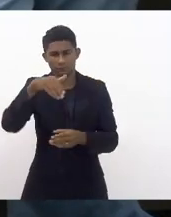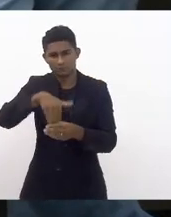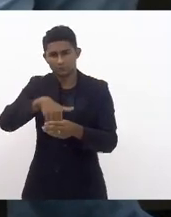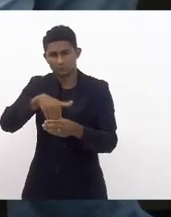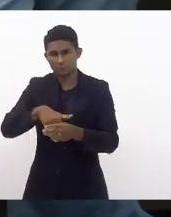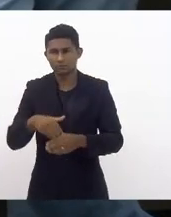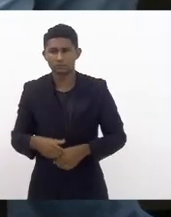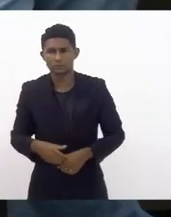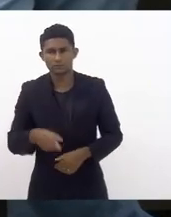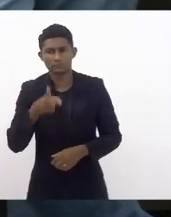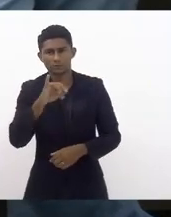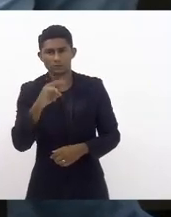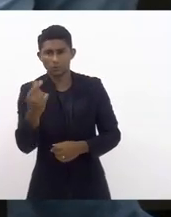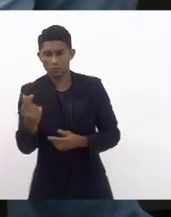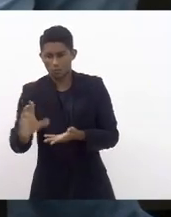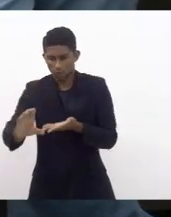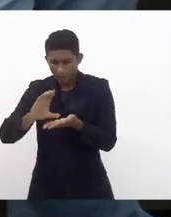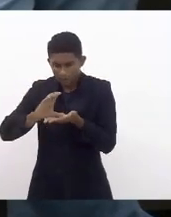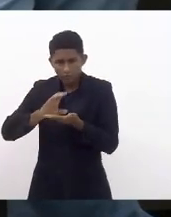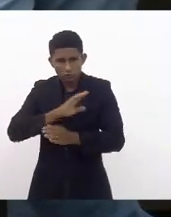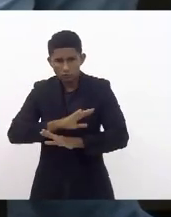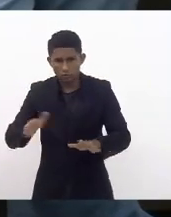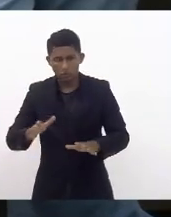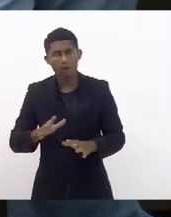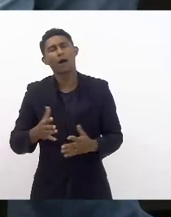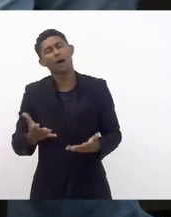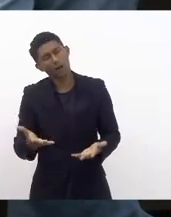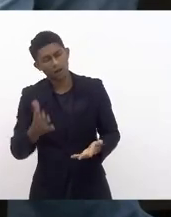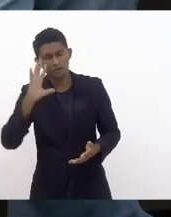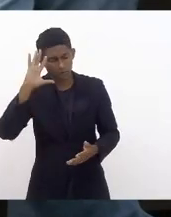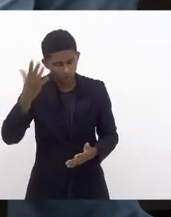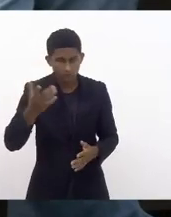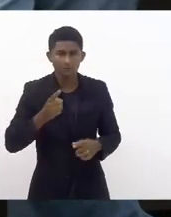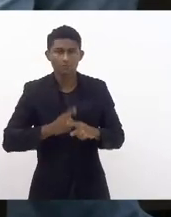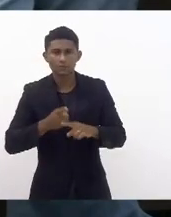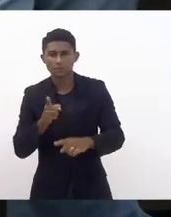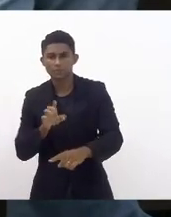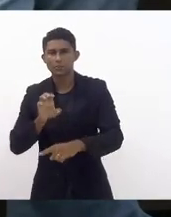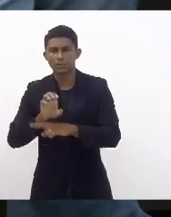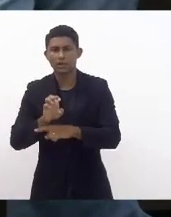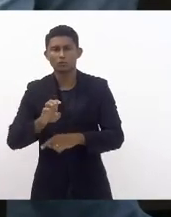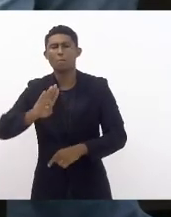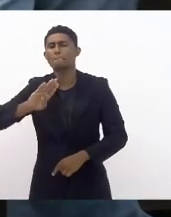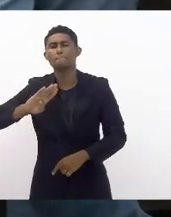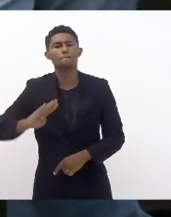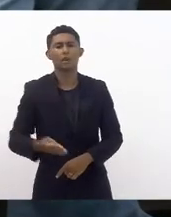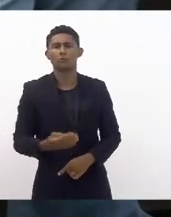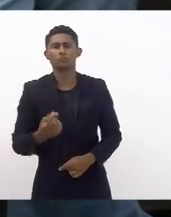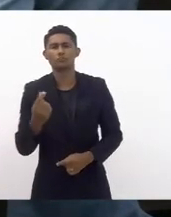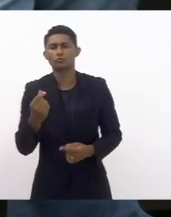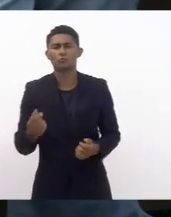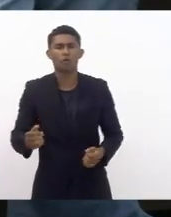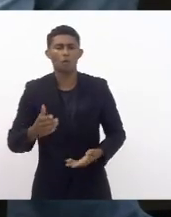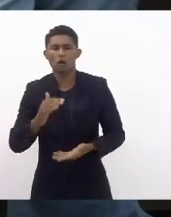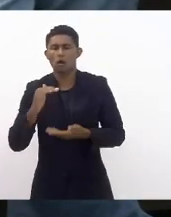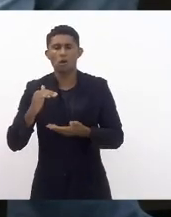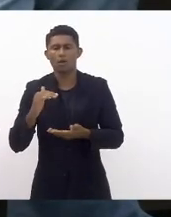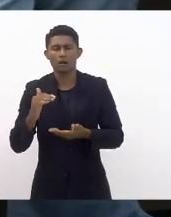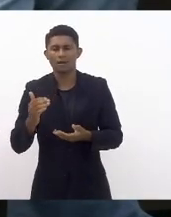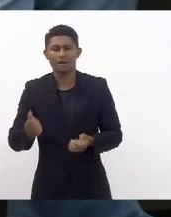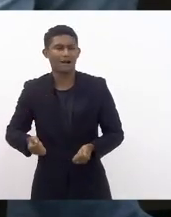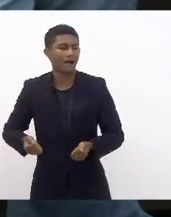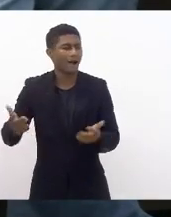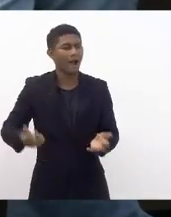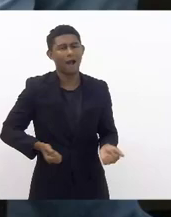se fosse orçamento, já estava resolvido. O Estado está bilionário, bilionário. Não sabe nem onde gasta mais